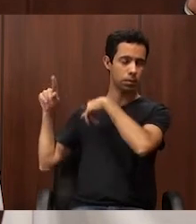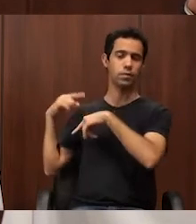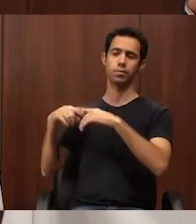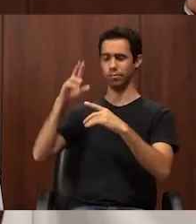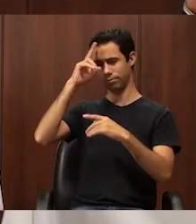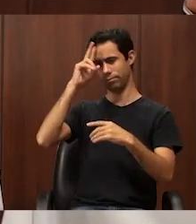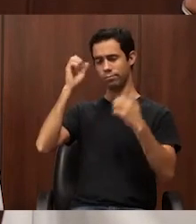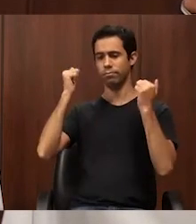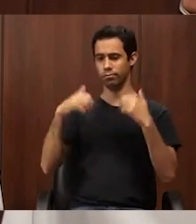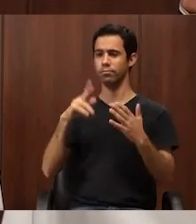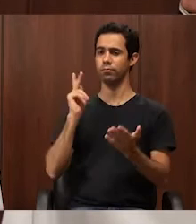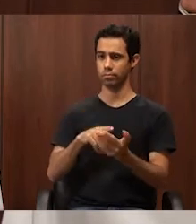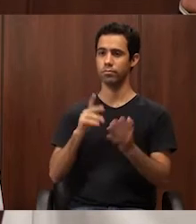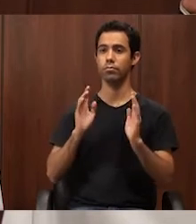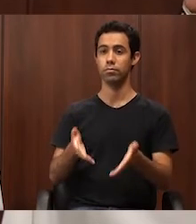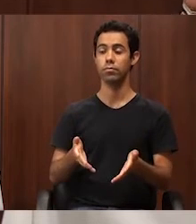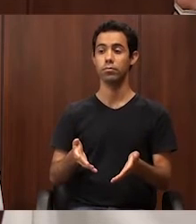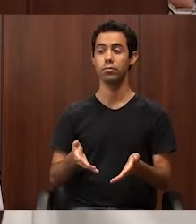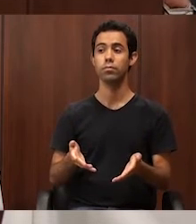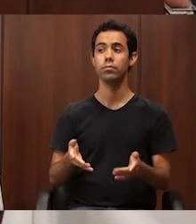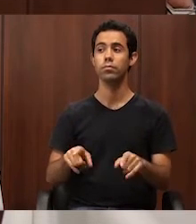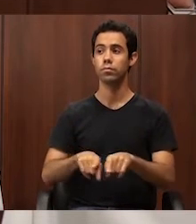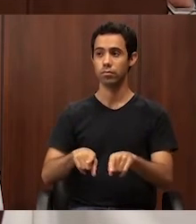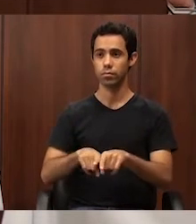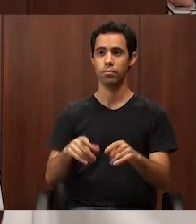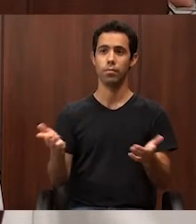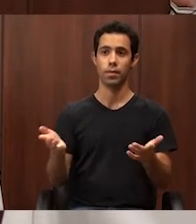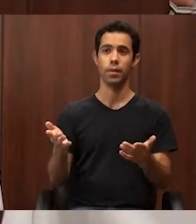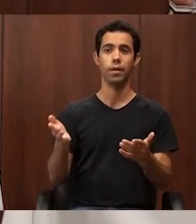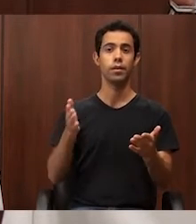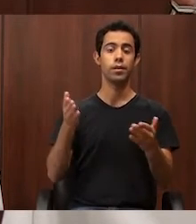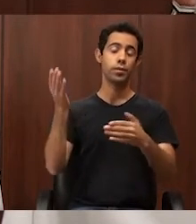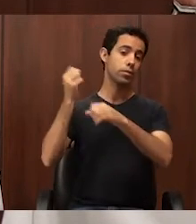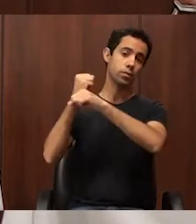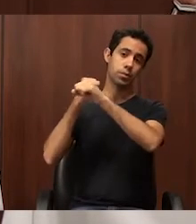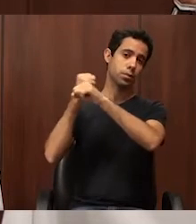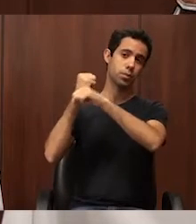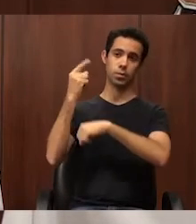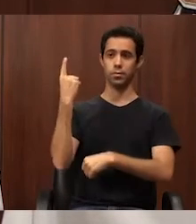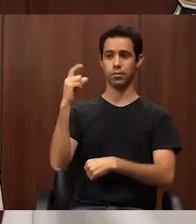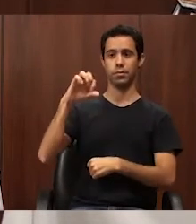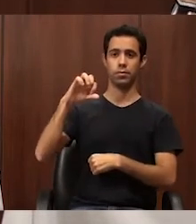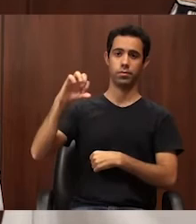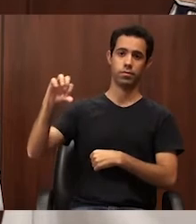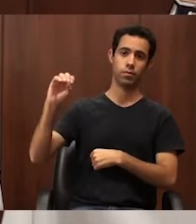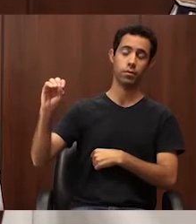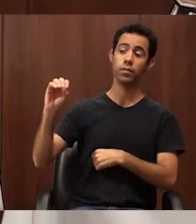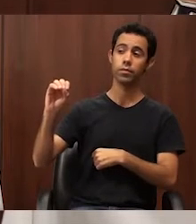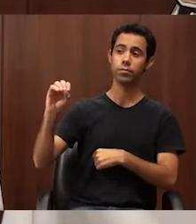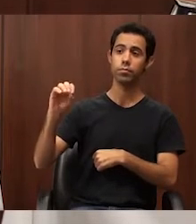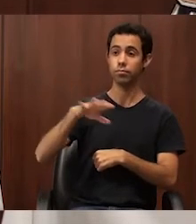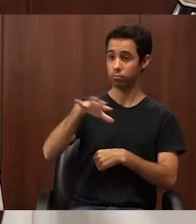dessa questão mesmo é a década de 90 que vem. Todo mundo está enfrentando um problema para ver como faz isso, né? Então, eu acho que